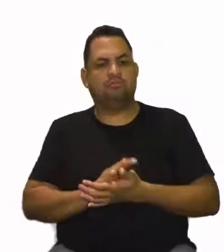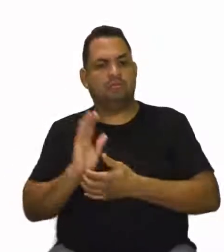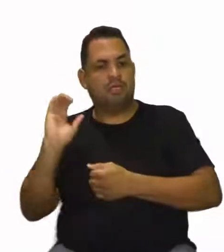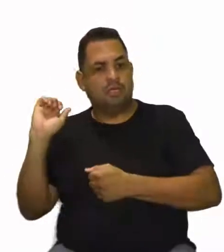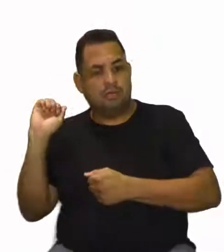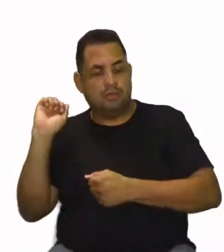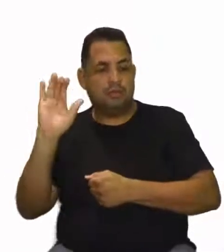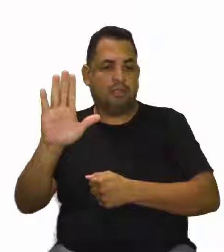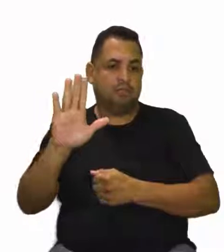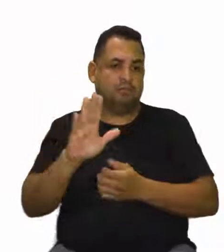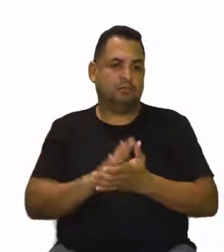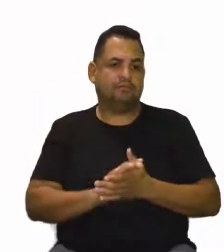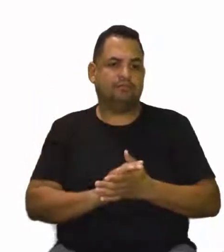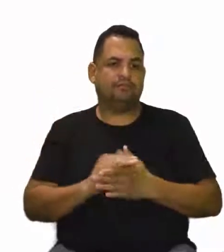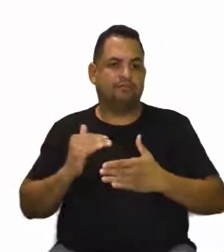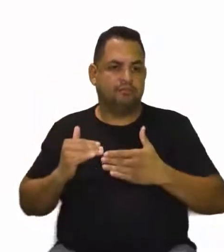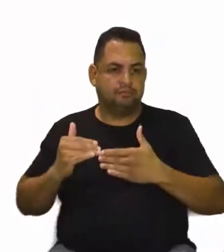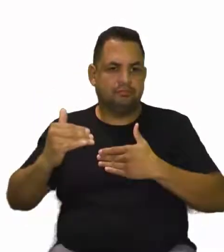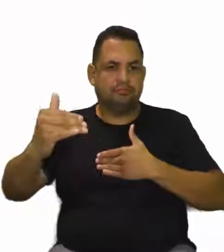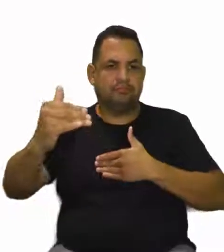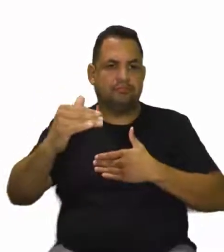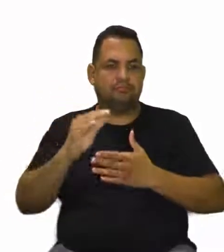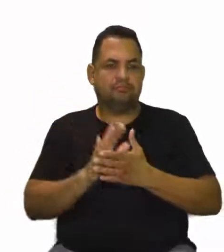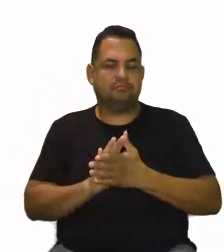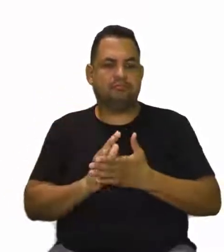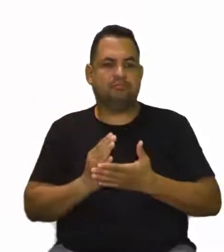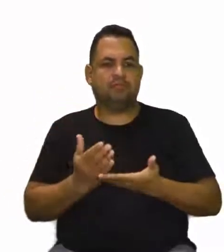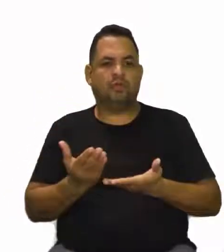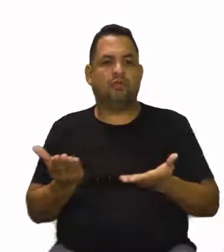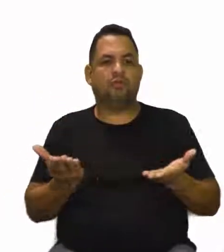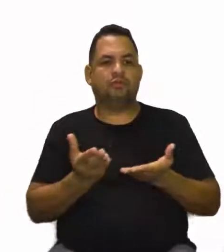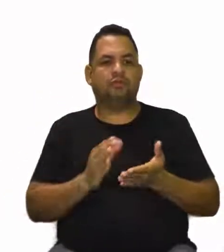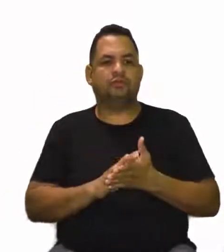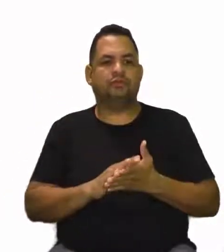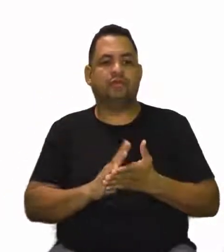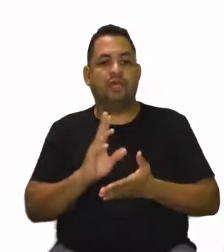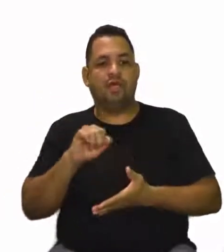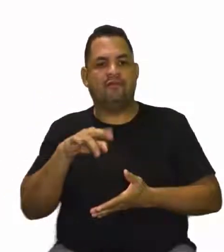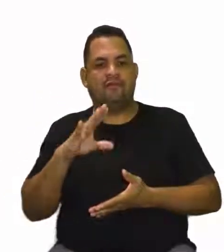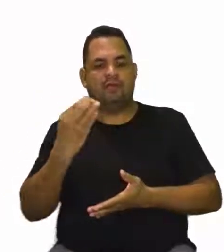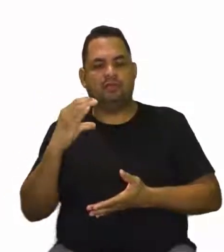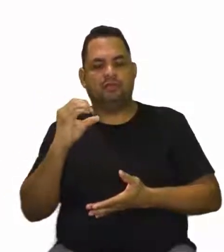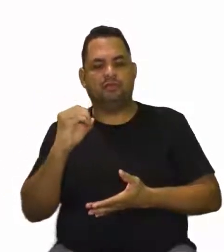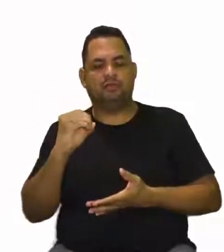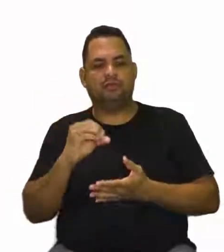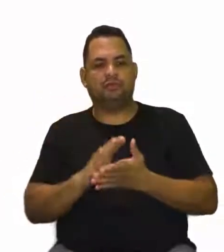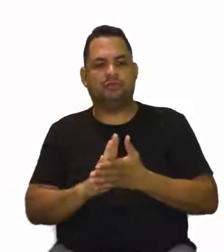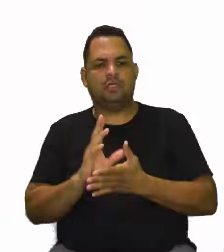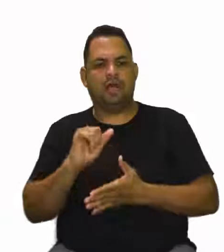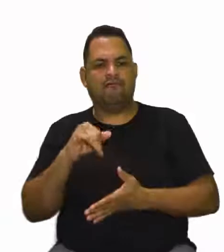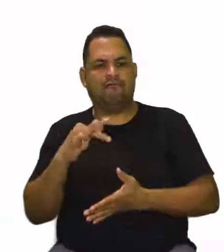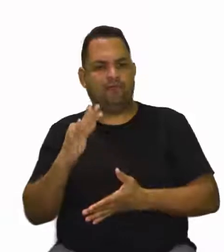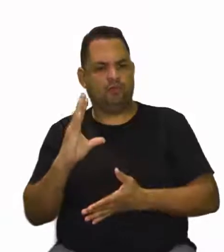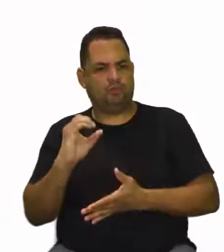o arremesso, o avanço, hoje nós vamos falar um pouquinho sobre ele, o afundo,